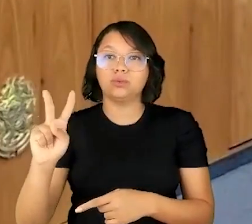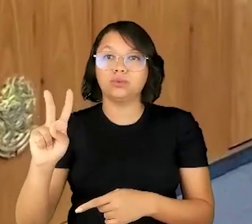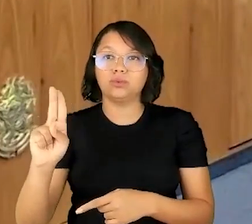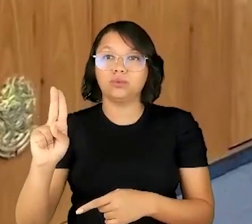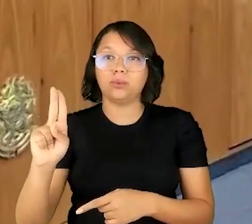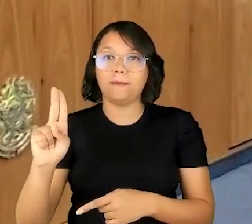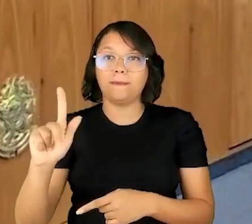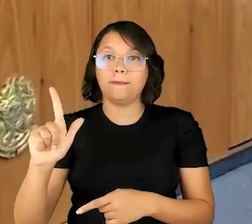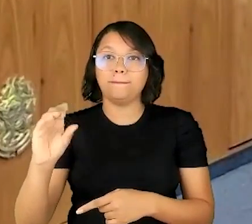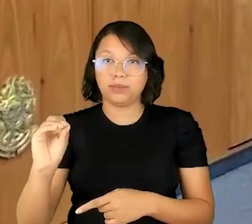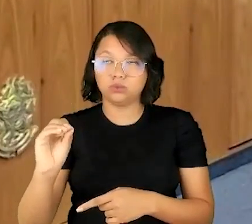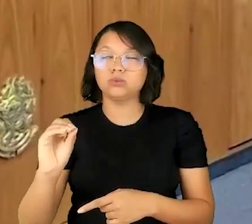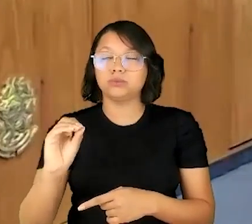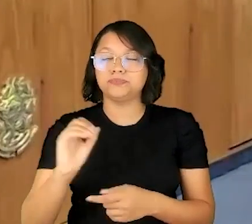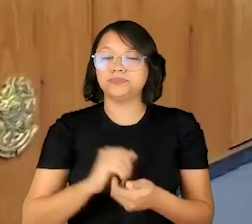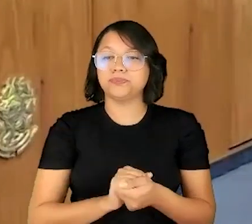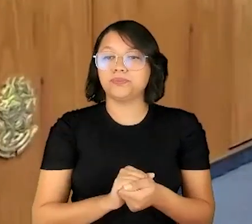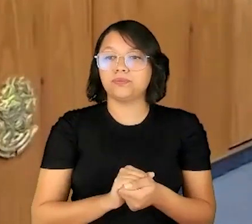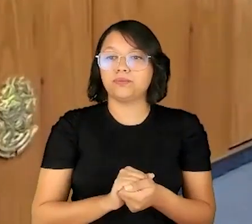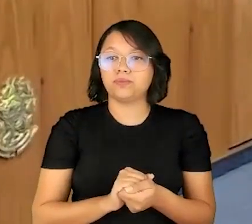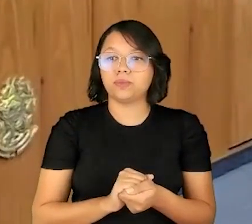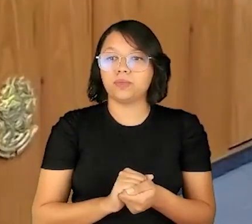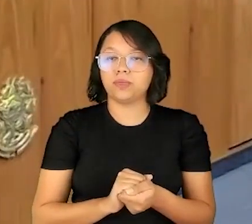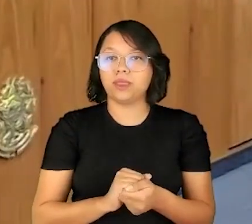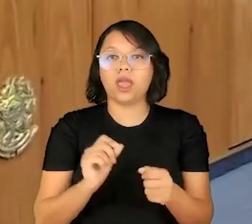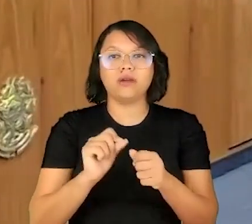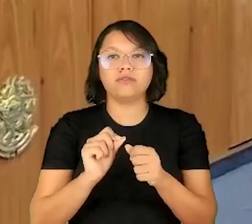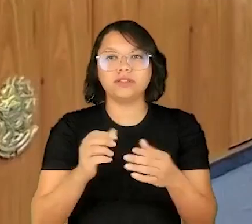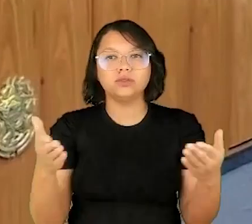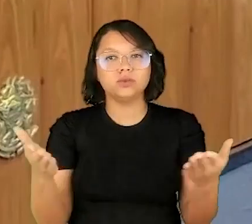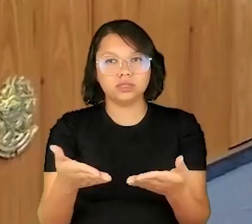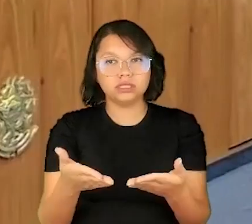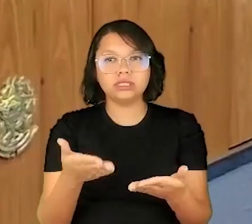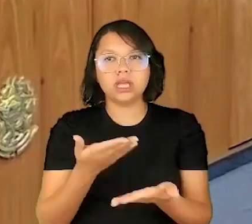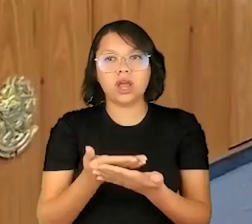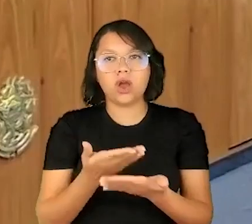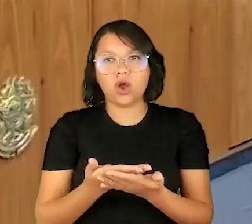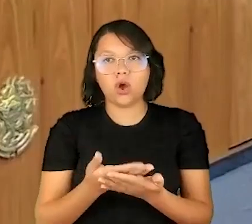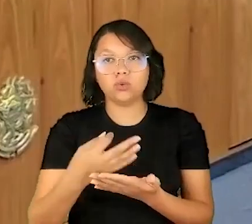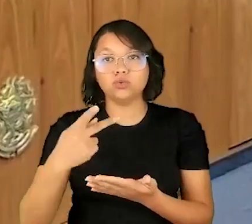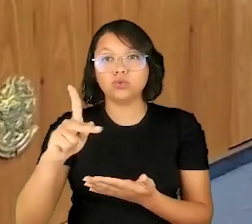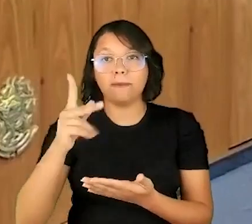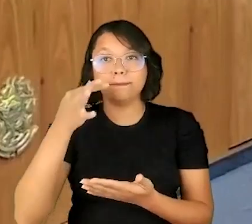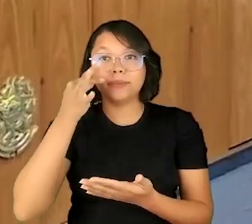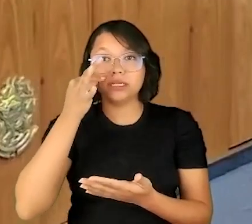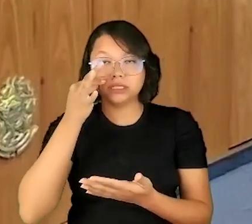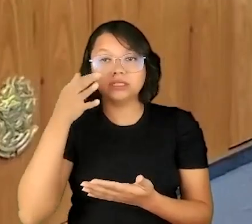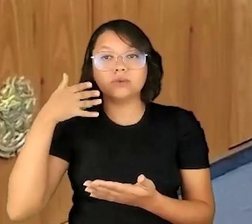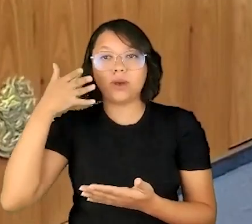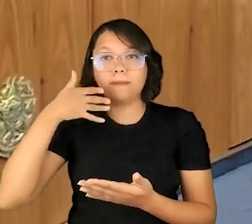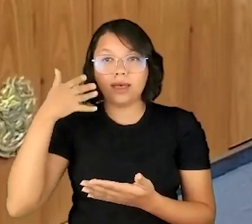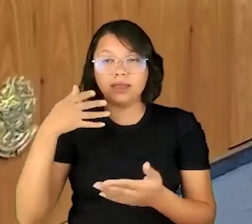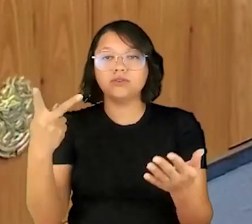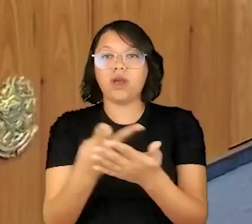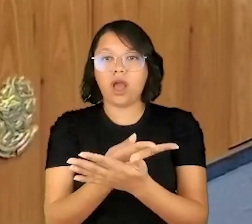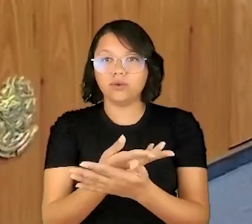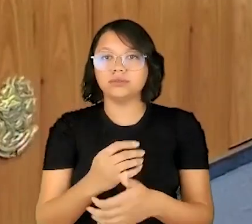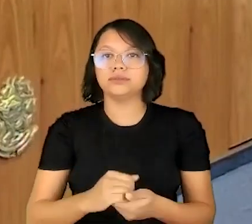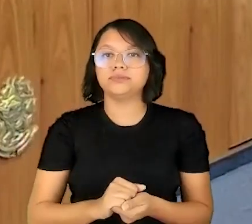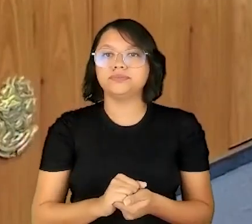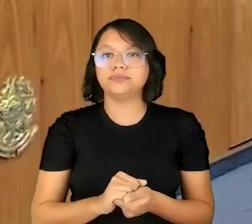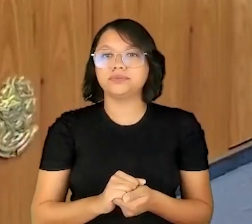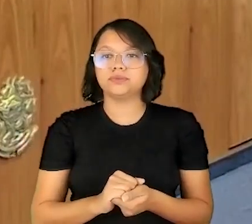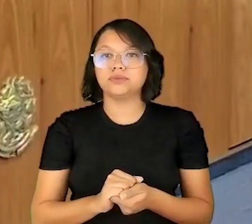Gemhoff está prestando aqui à nossa escola, com a sua presença e com a palestra que seguirá.